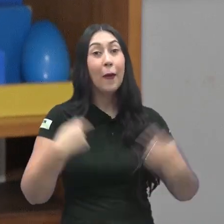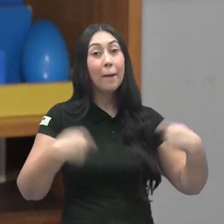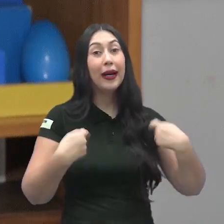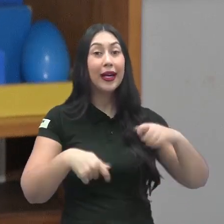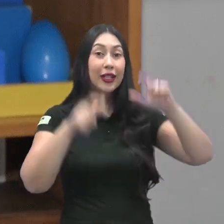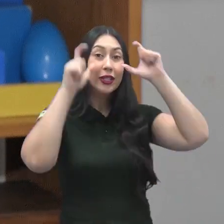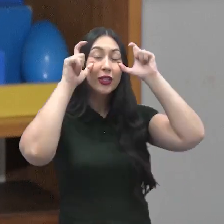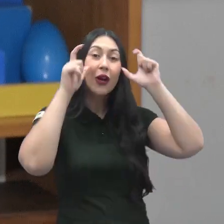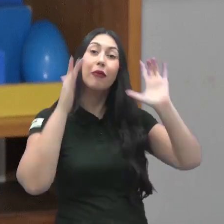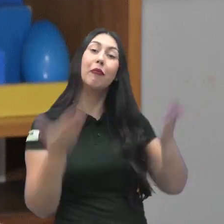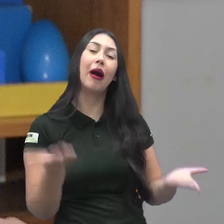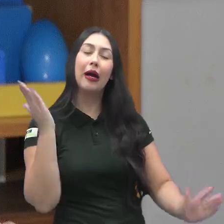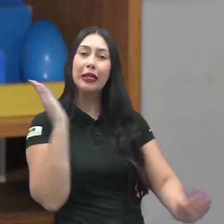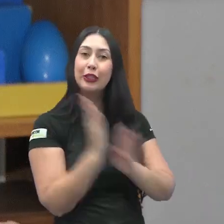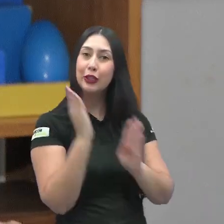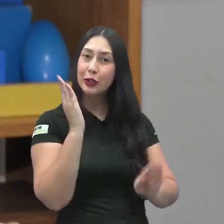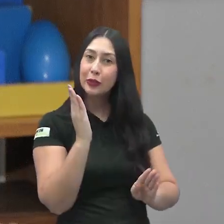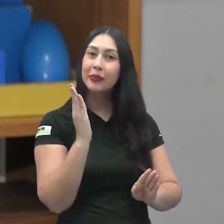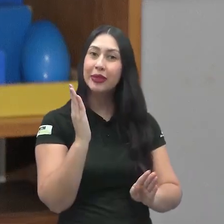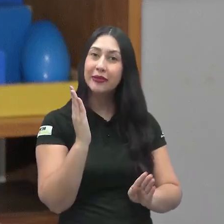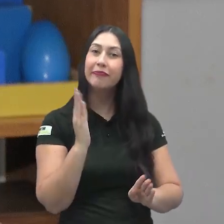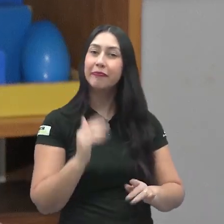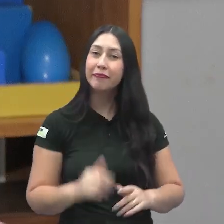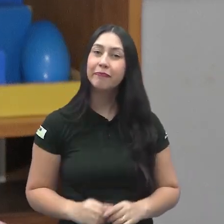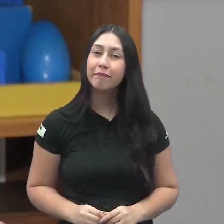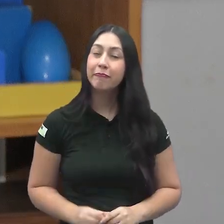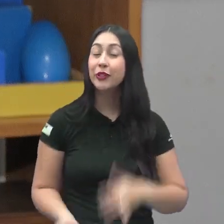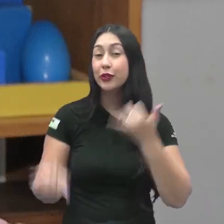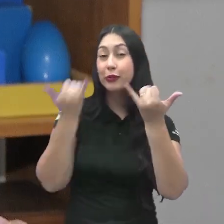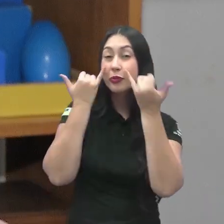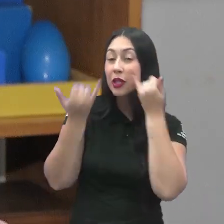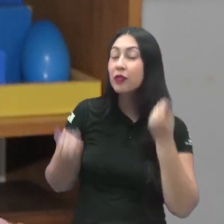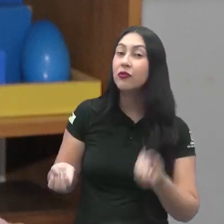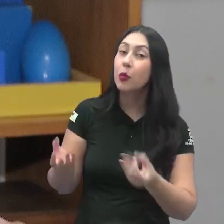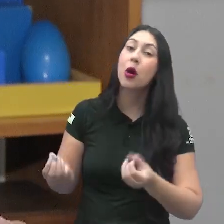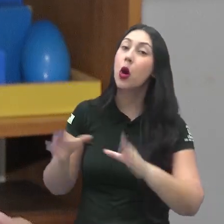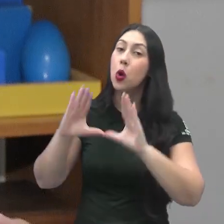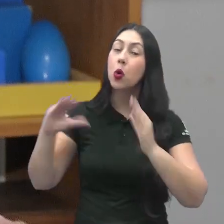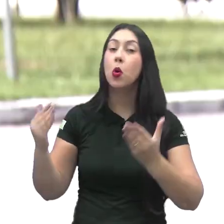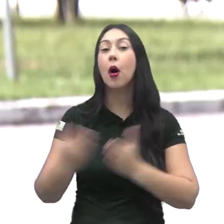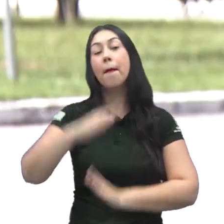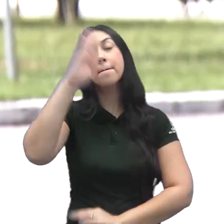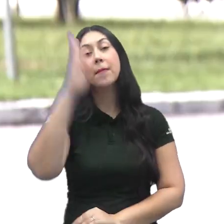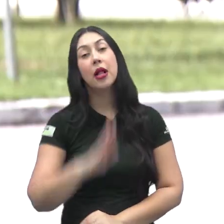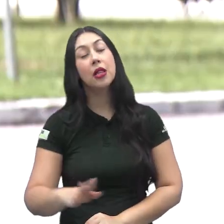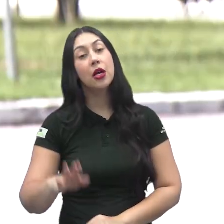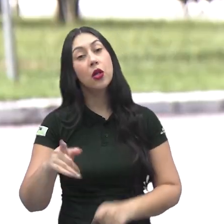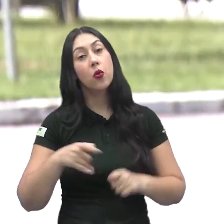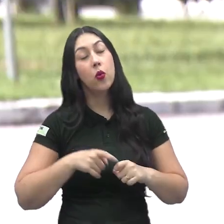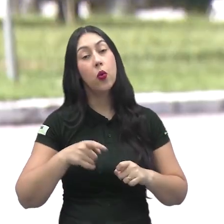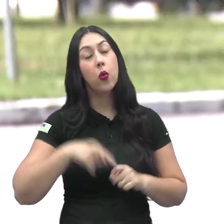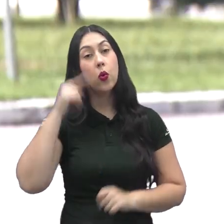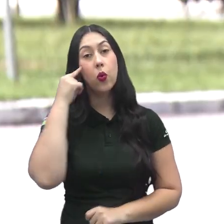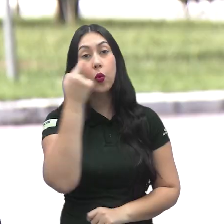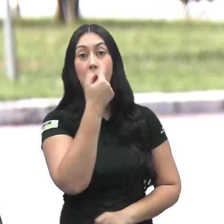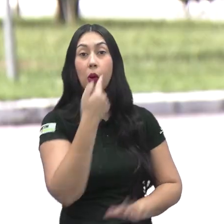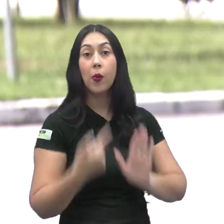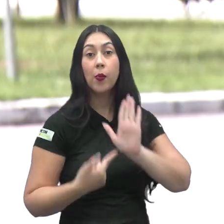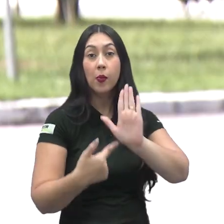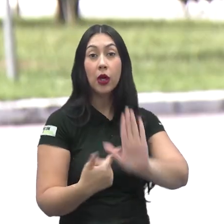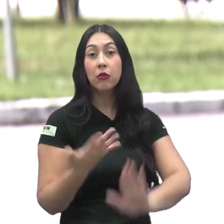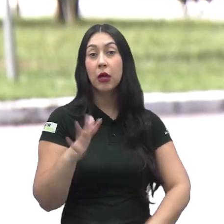não sabia que eu usava óculos, aí eu descobri que eu usava óculos. Dados do Conselho Nacional